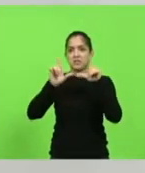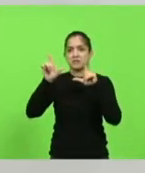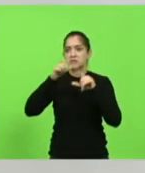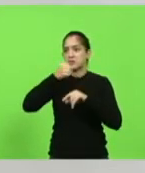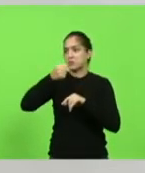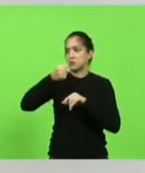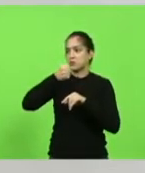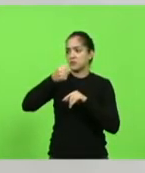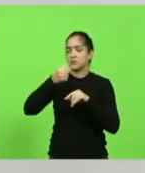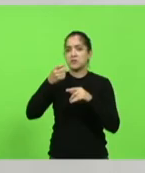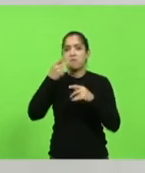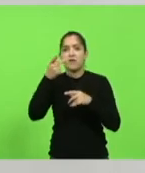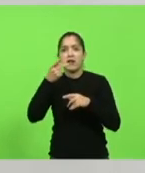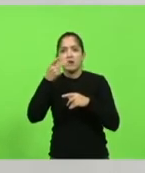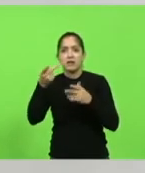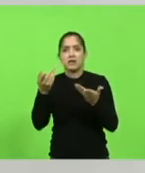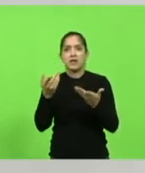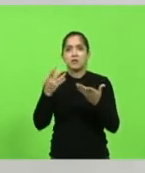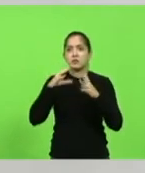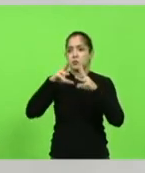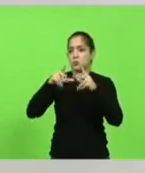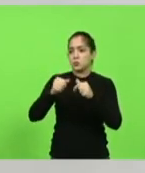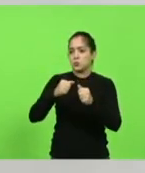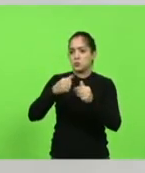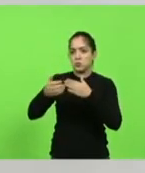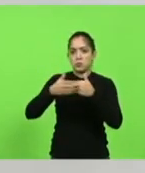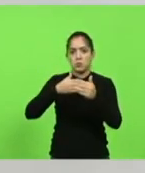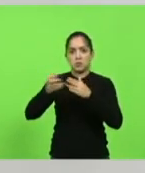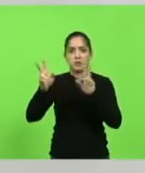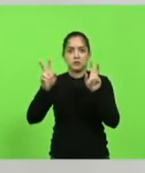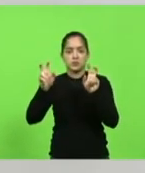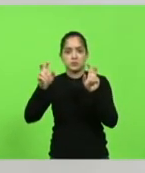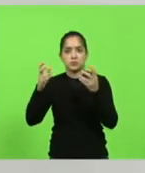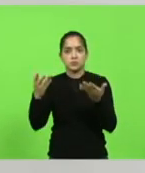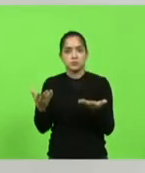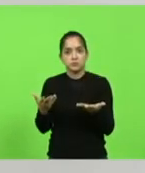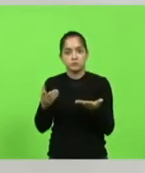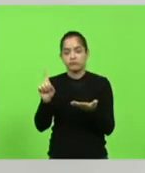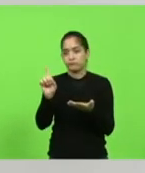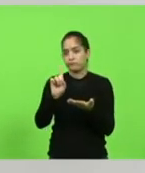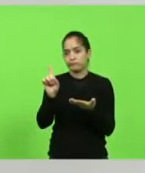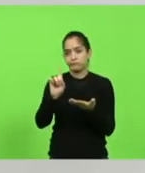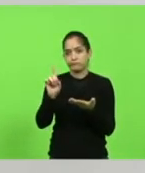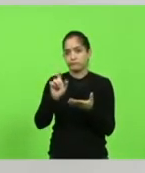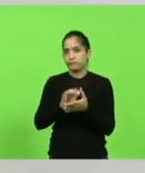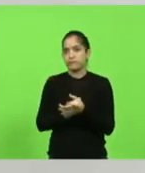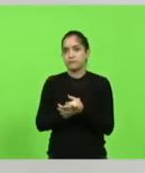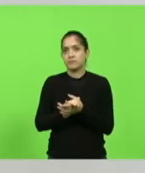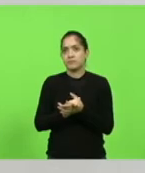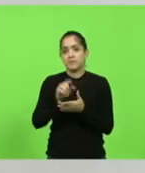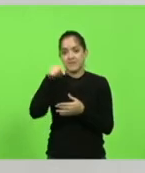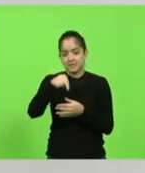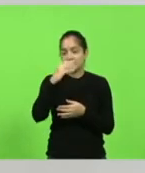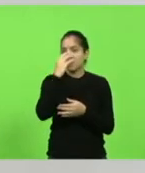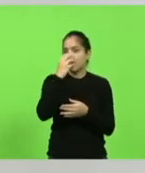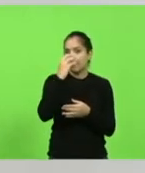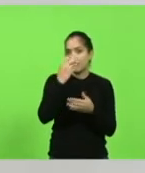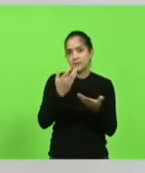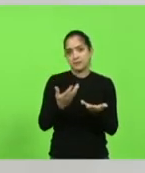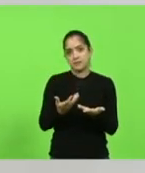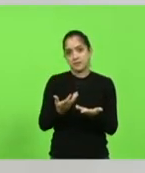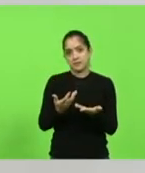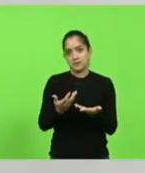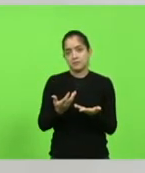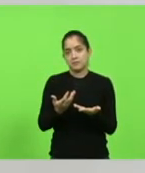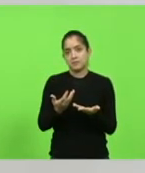Estevão, falando sobre tudo e qualquer coisa. O que virou foi uma palhaçada nesse país,